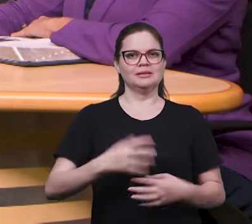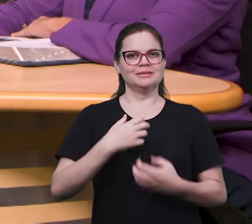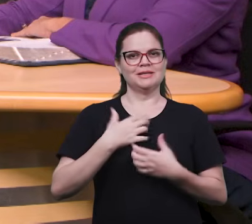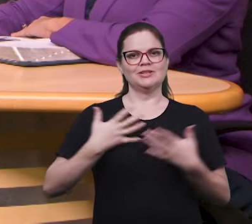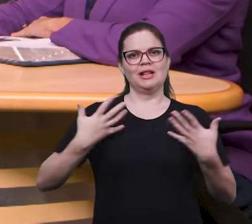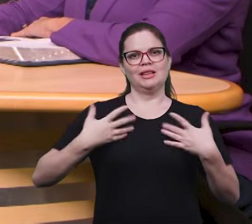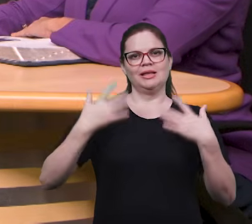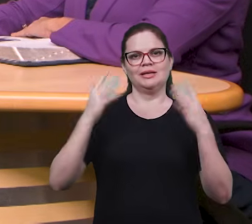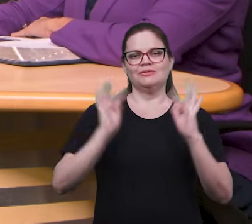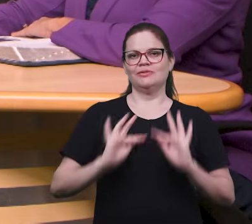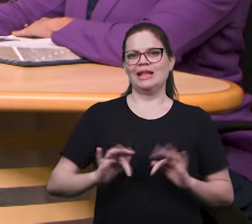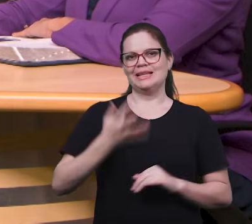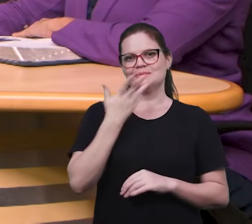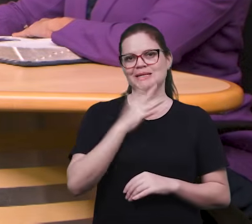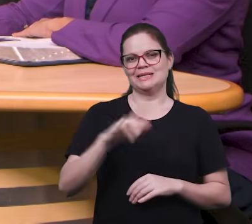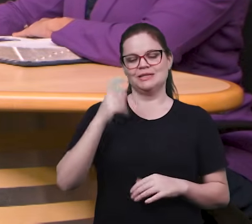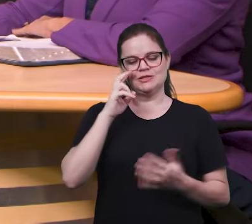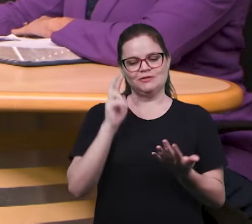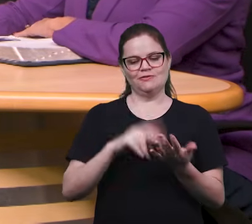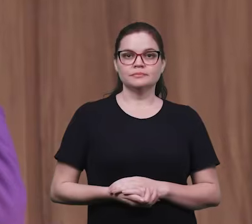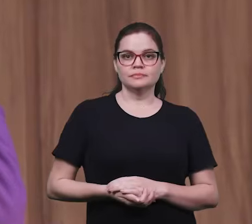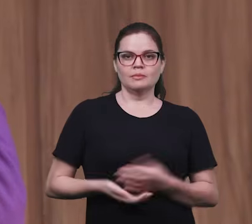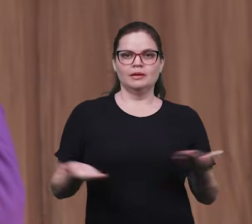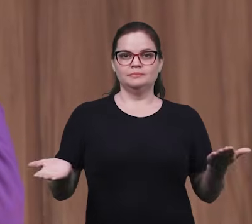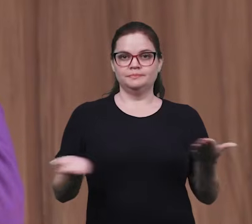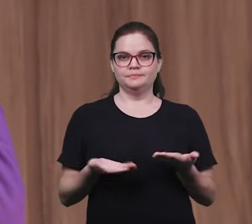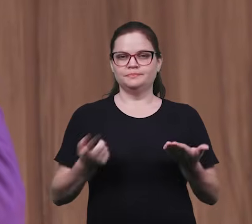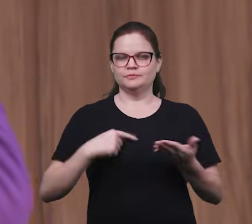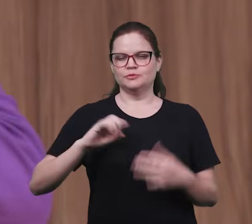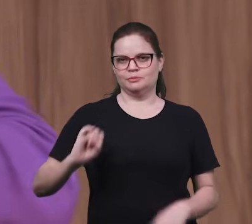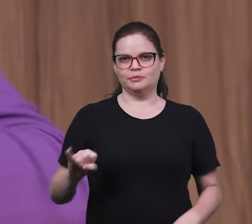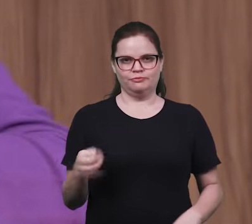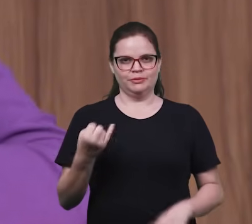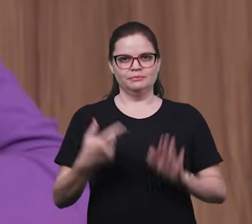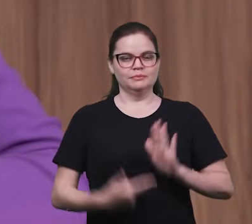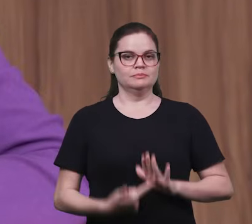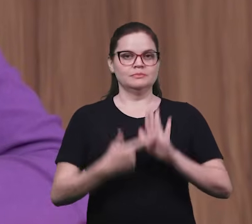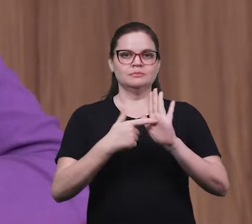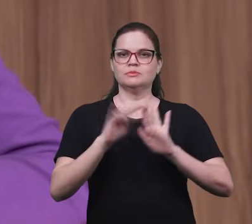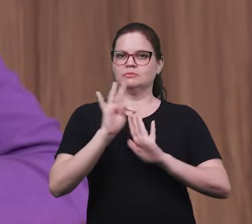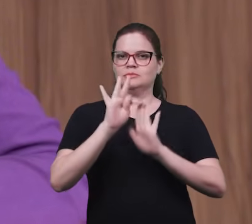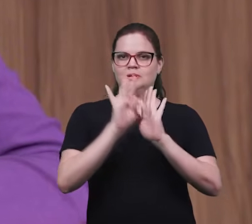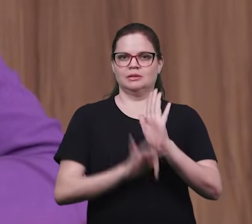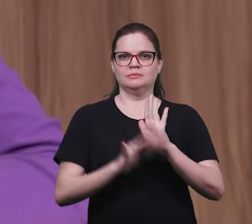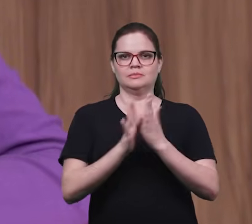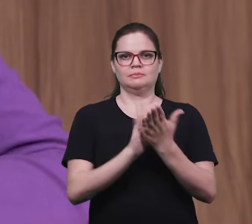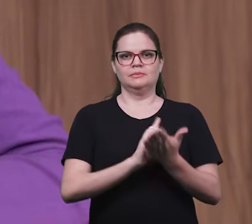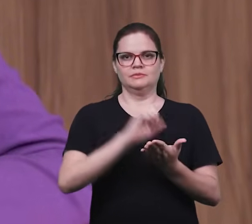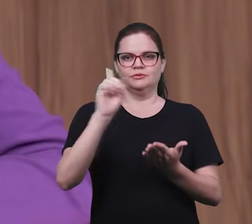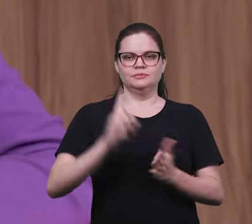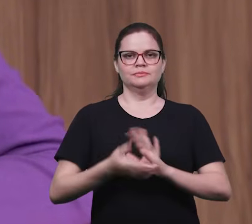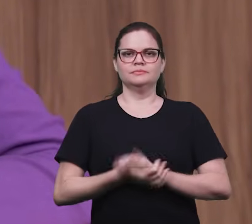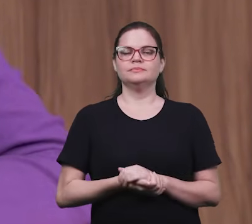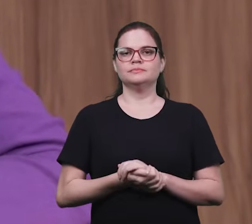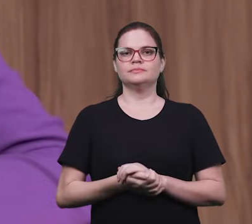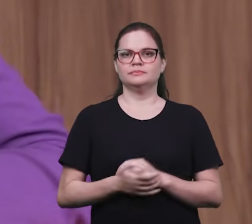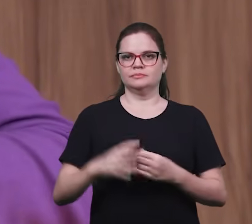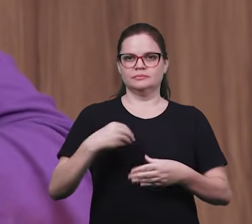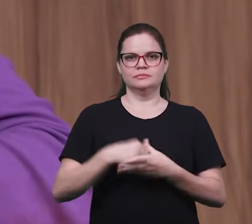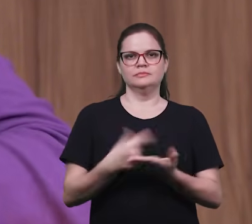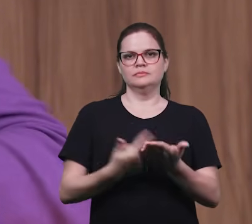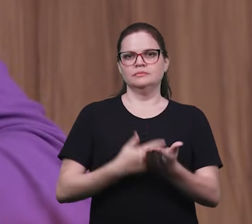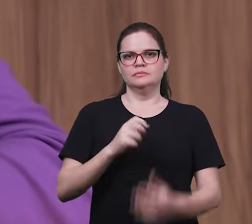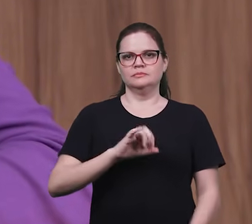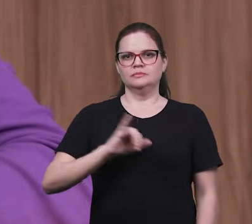Uma bênção maravilhosa. E aqui eu quero aproveitar para destacar um texto da palavra do Senhor que se encontra em